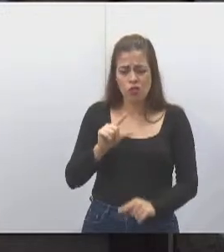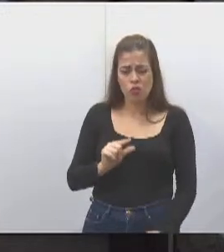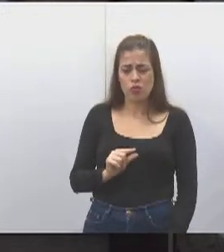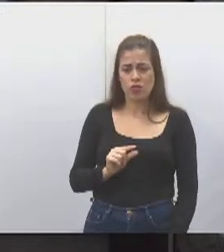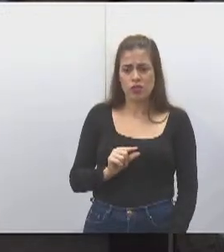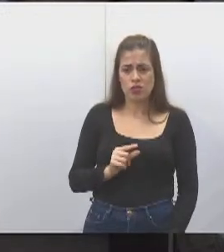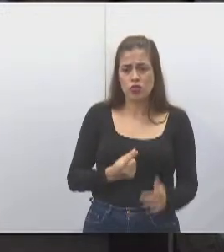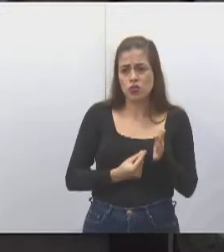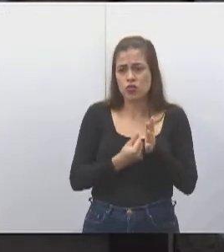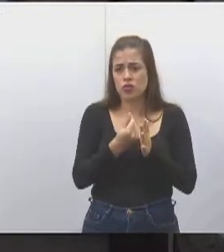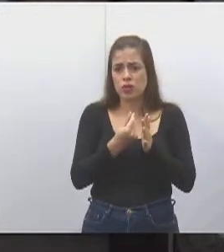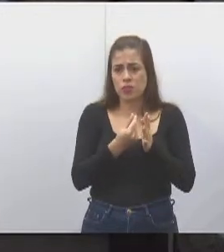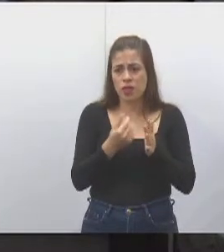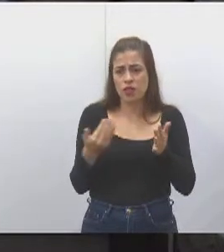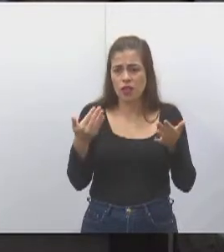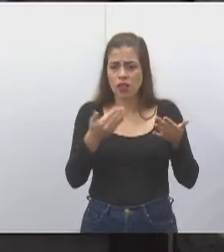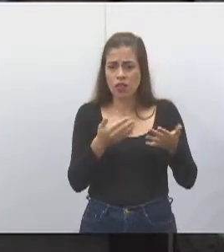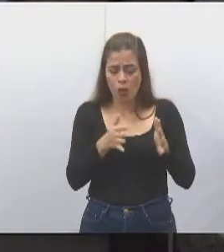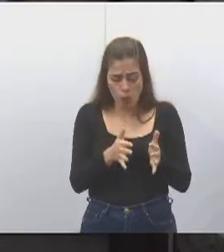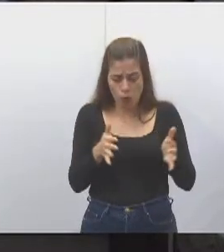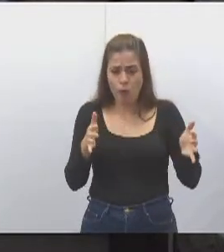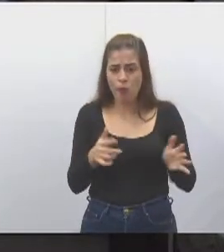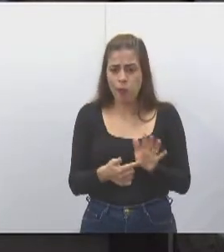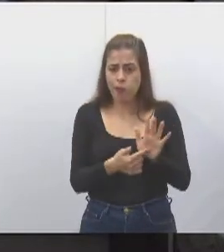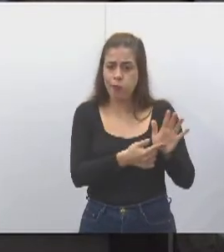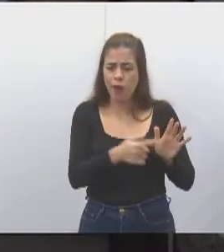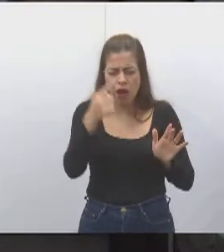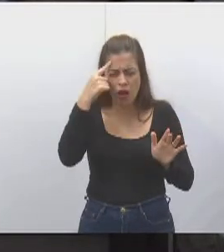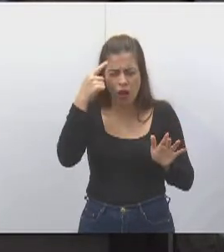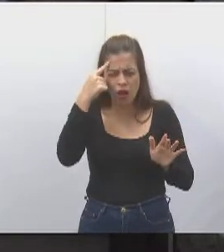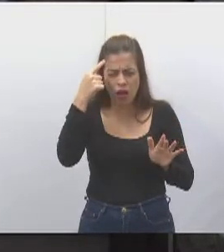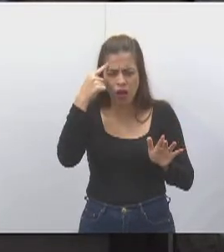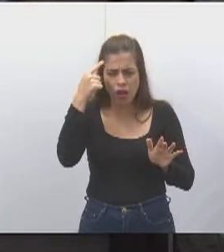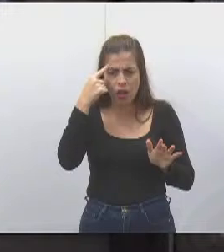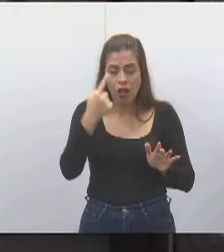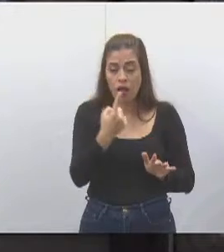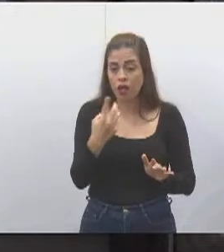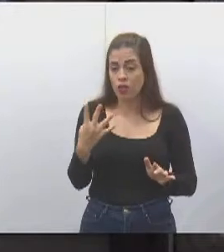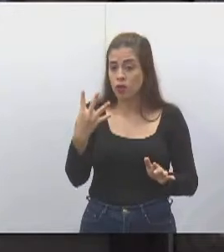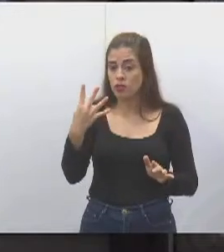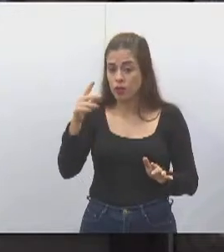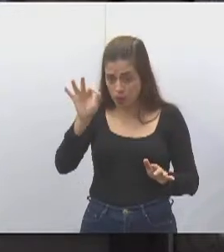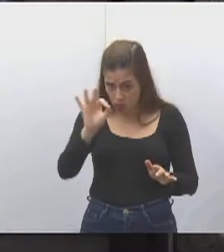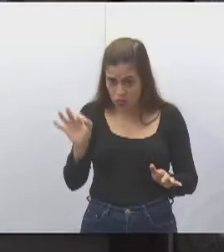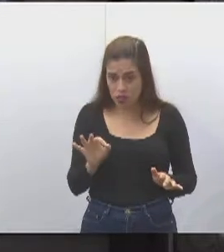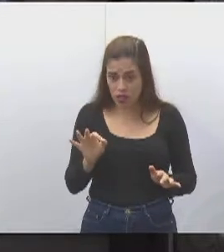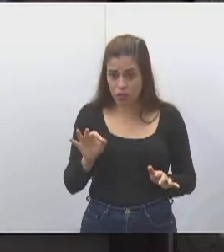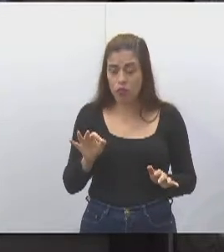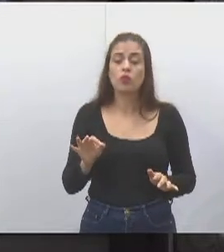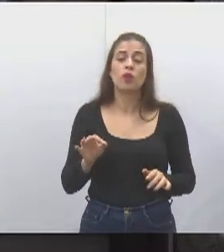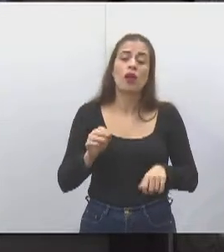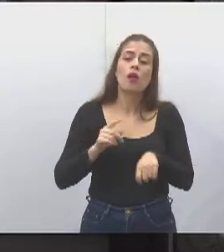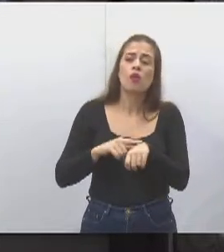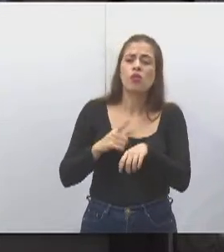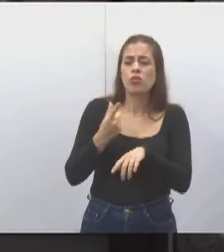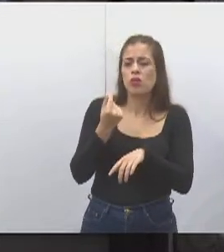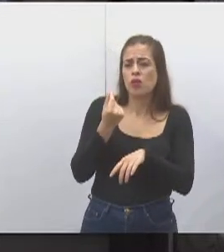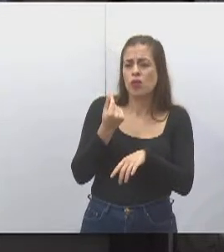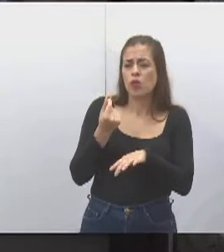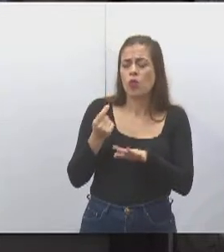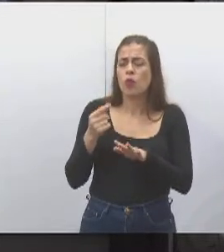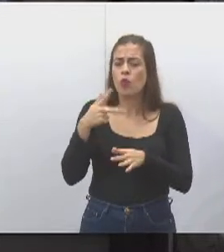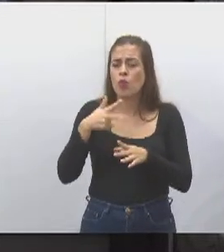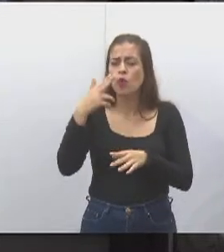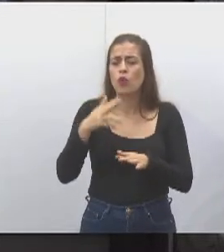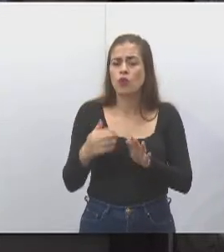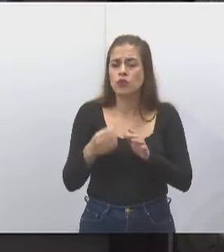orçamento nesse montante, né? Porque se a gente parar para pensar, 14% é o valor do corte que está ali descrito, né?